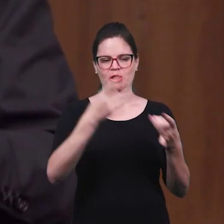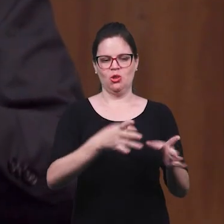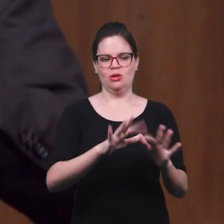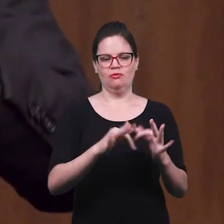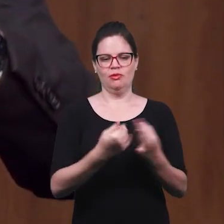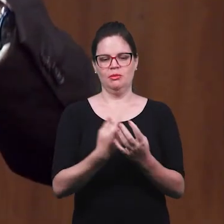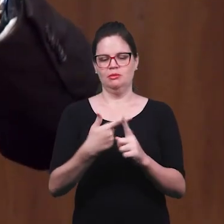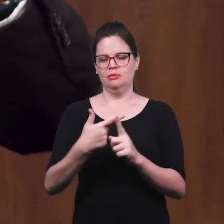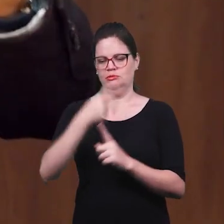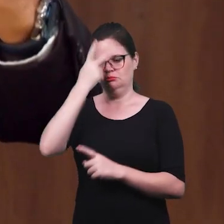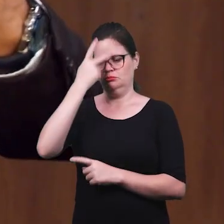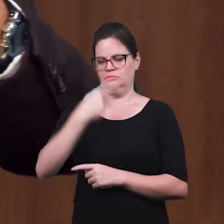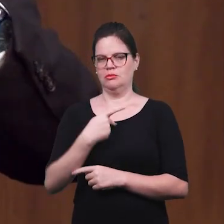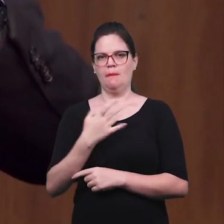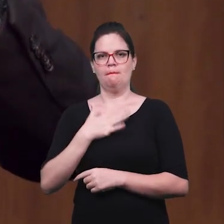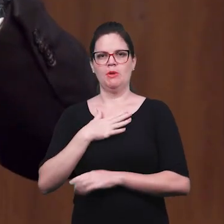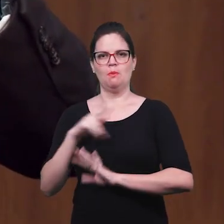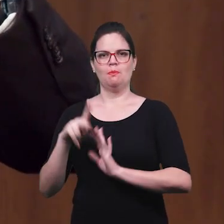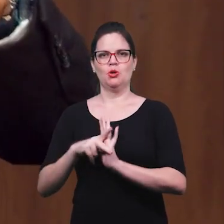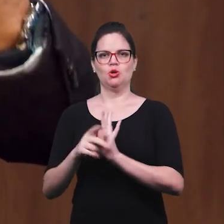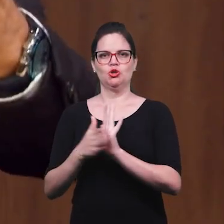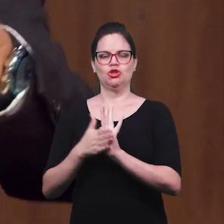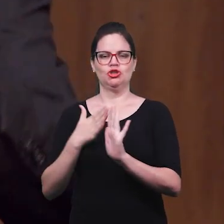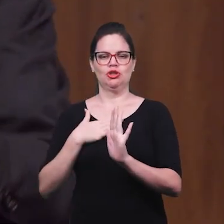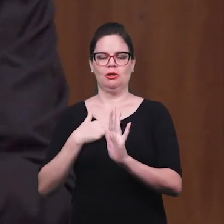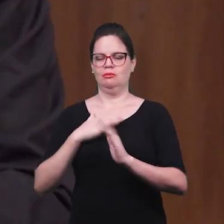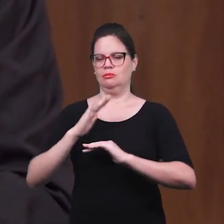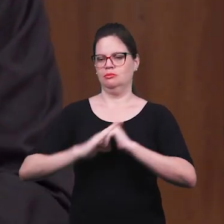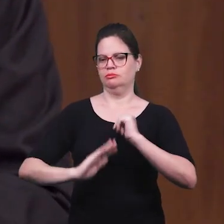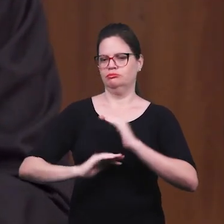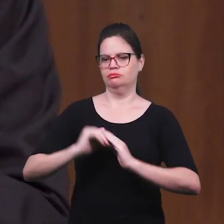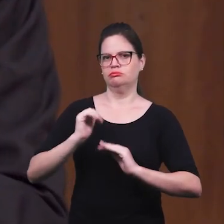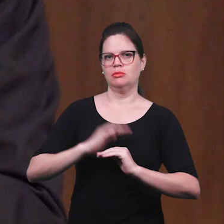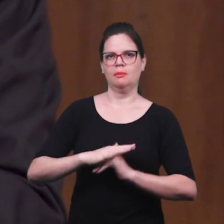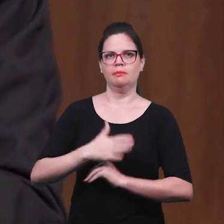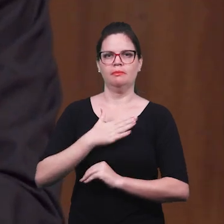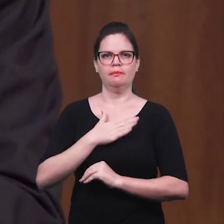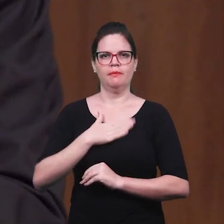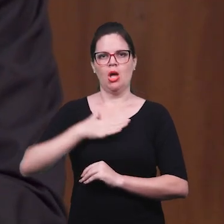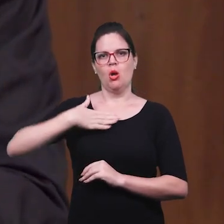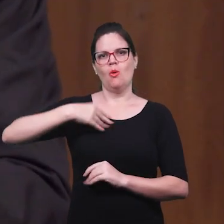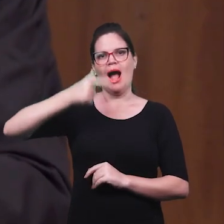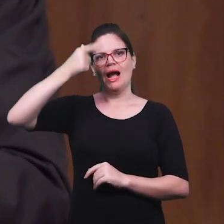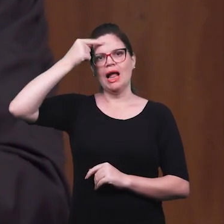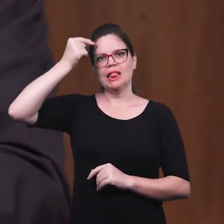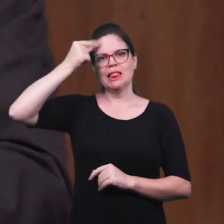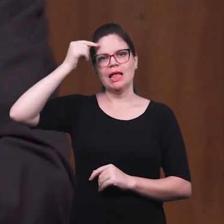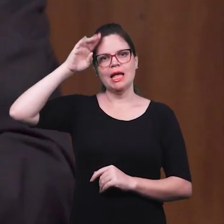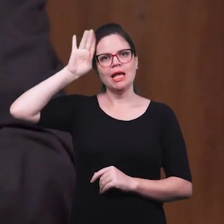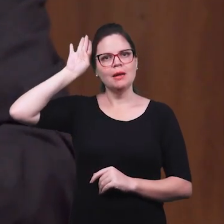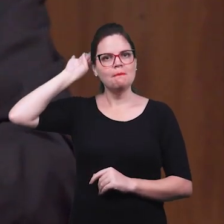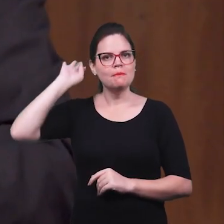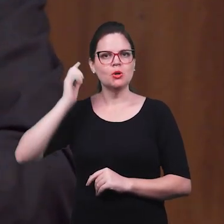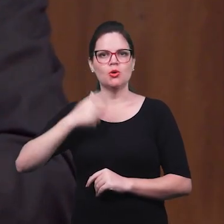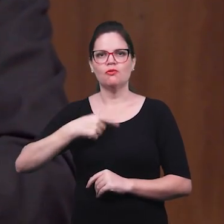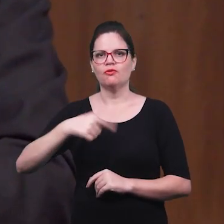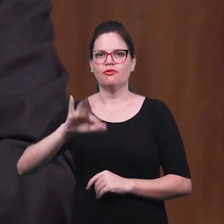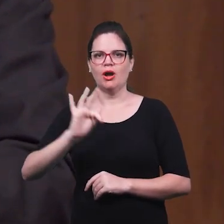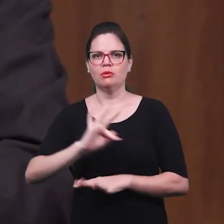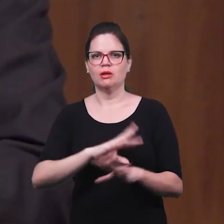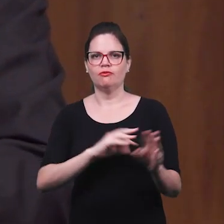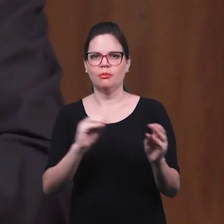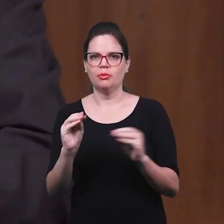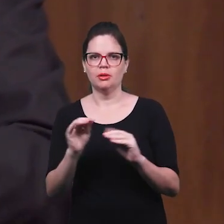Então, porque ele tem um projeto profissional, ele tem um projeto acadêmico, então ele coloca a família